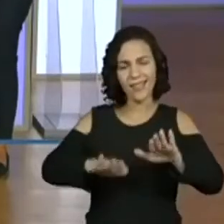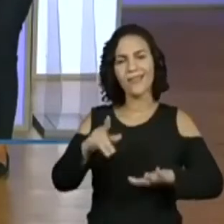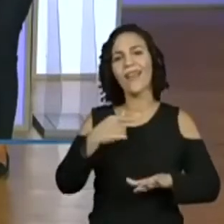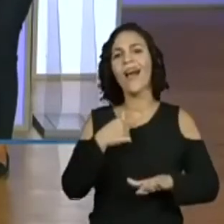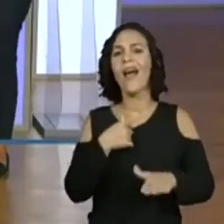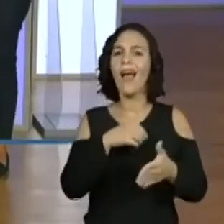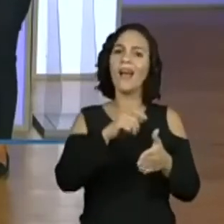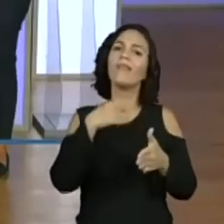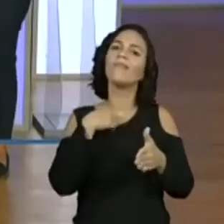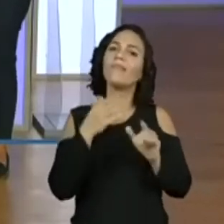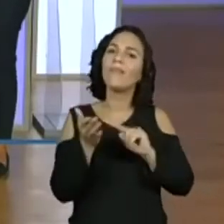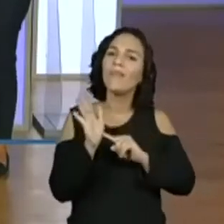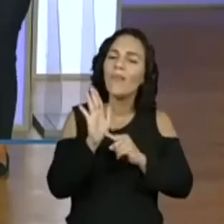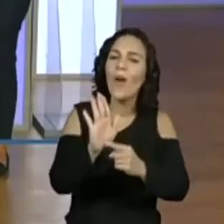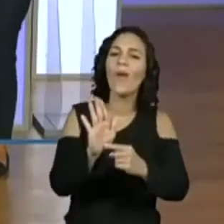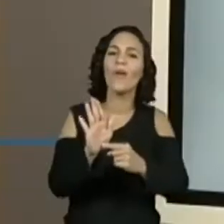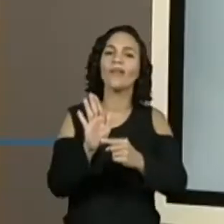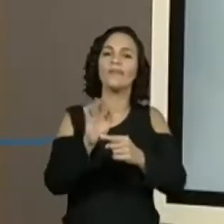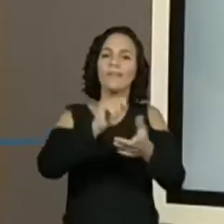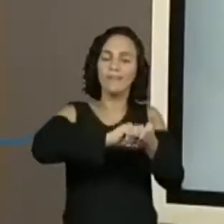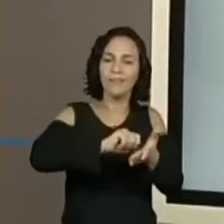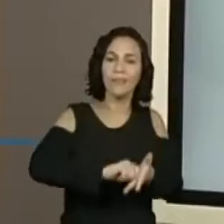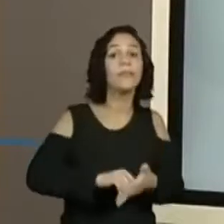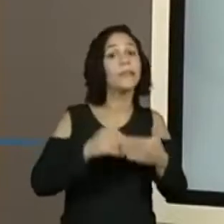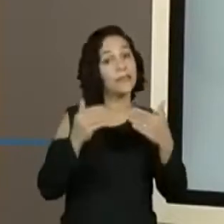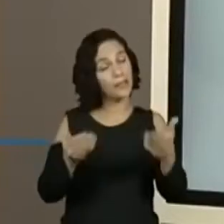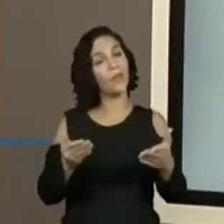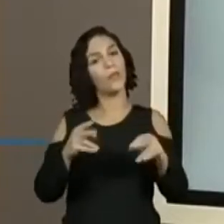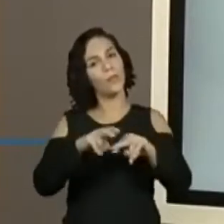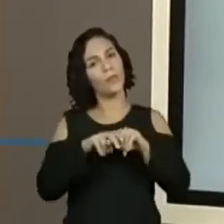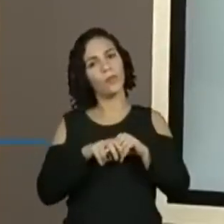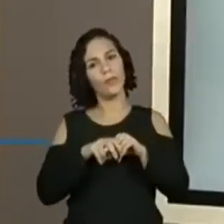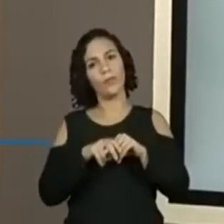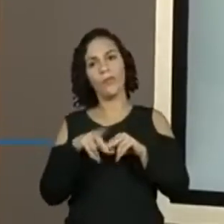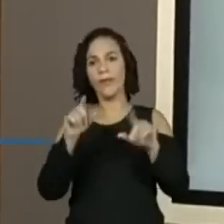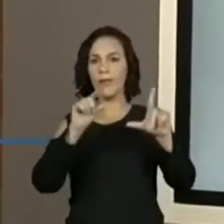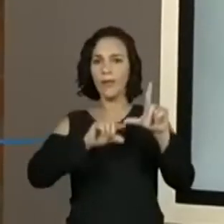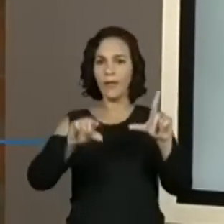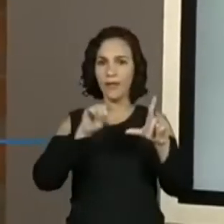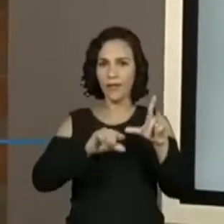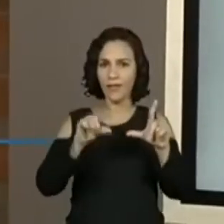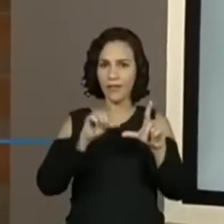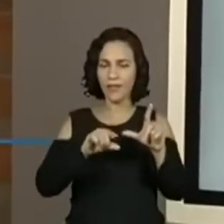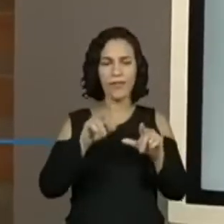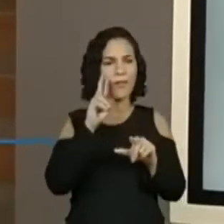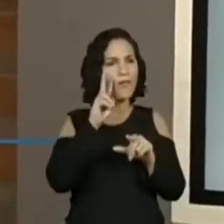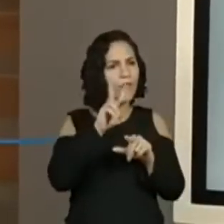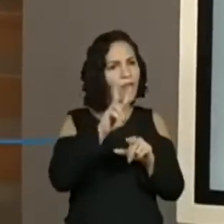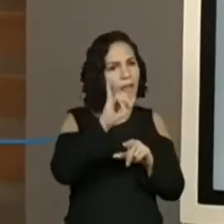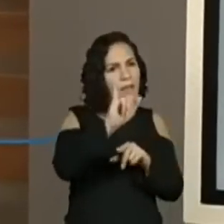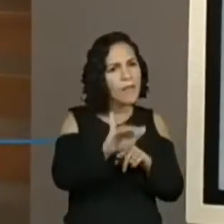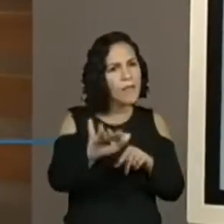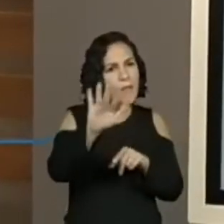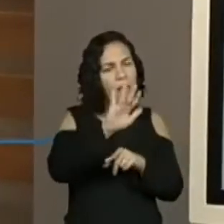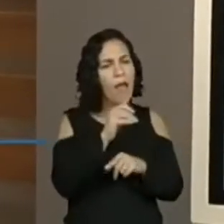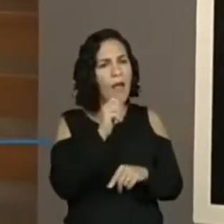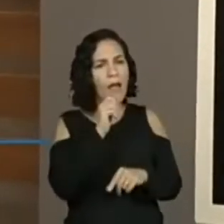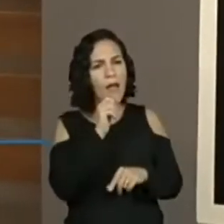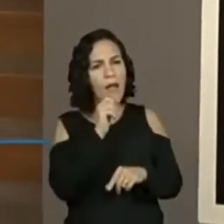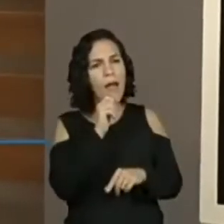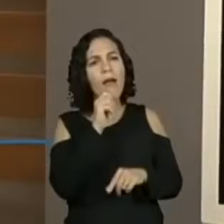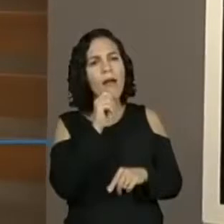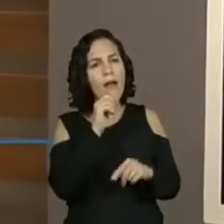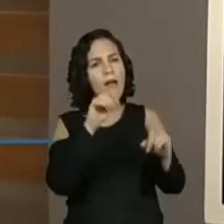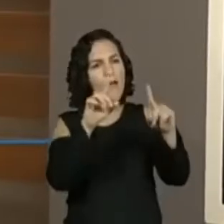atividade, o registro para vocês. Esse é o sentido da legenda. Enriquecer, a gente olhar para aquela imagem e perceber que